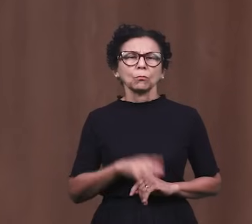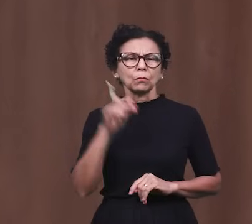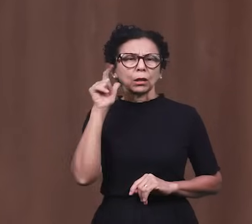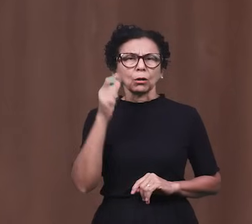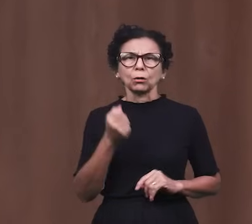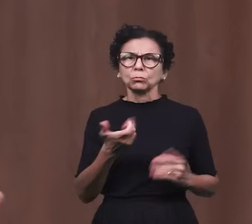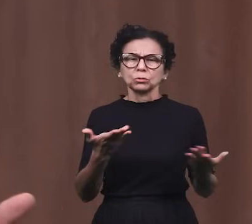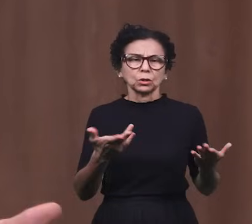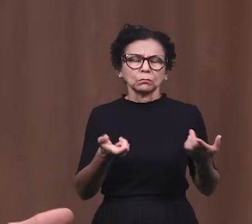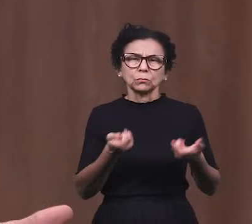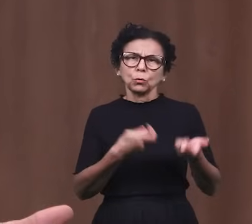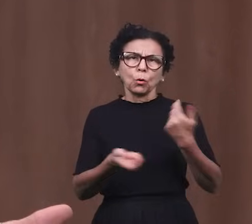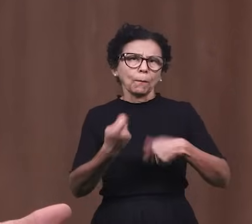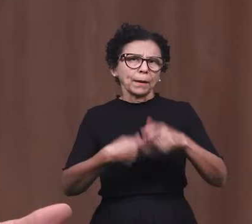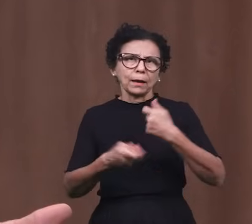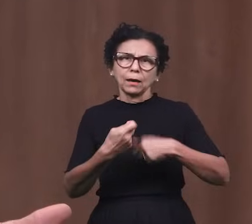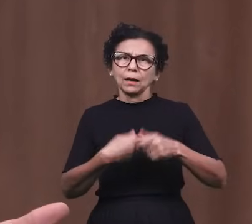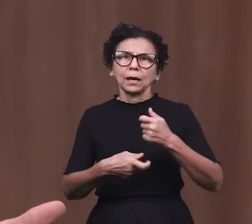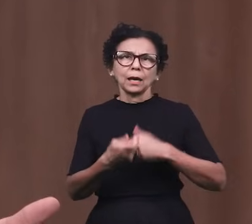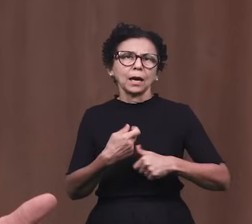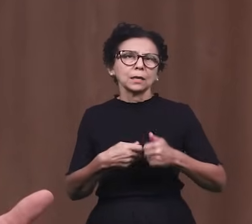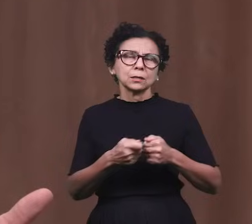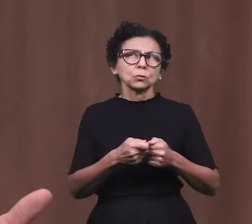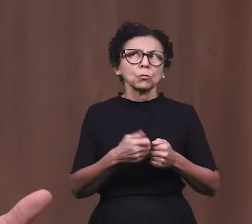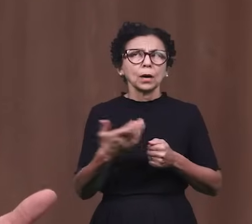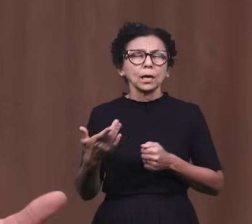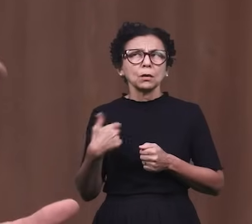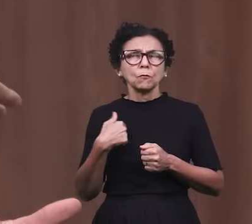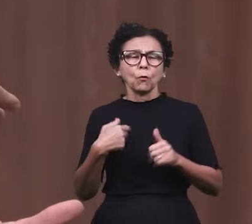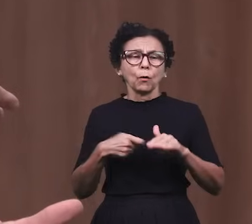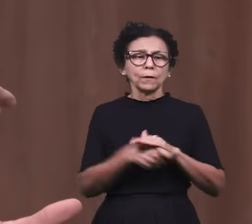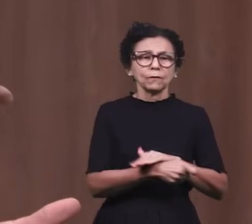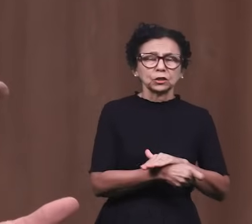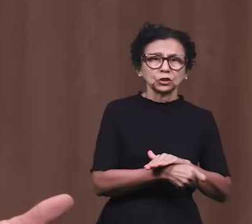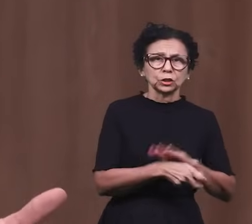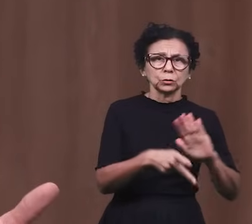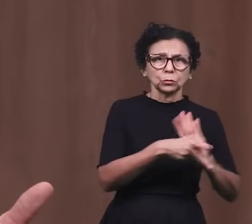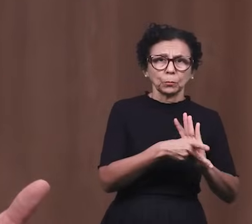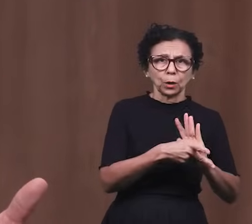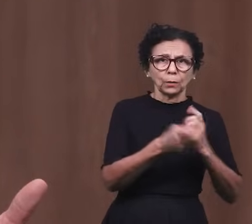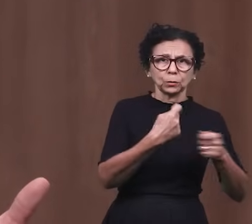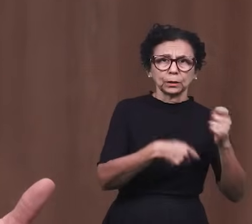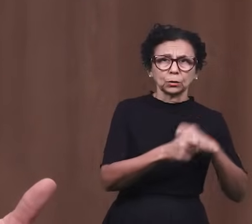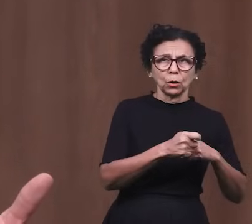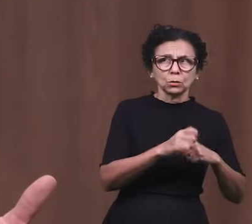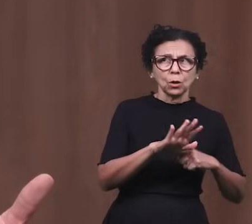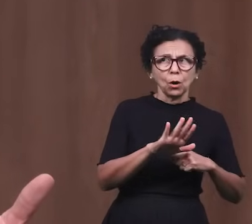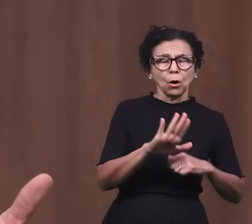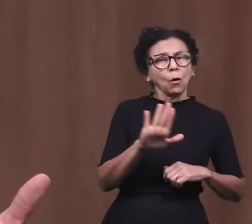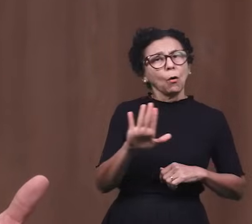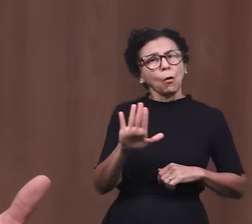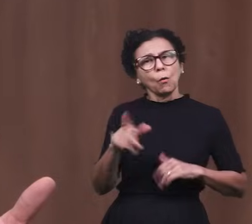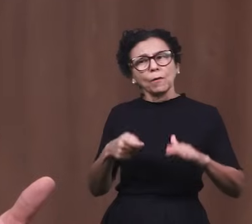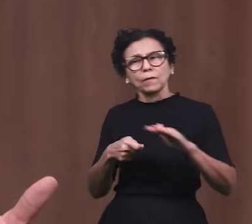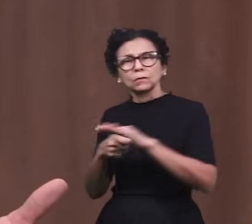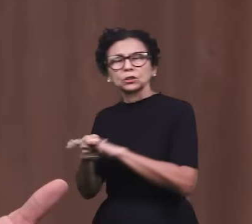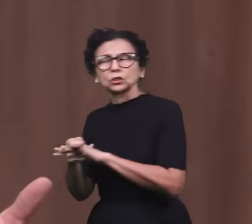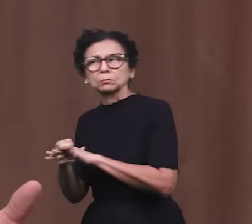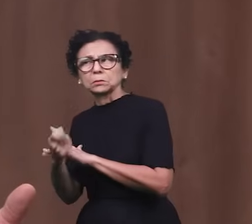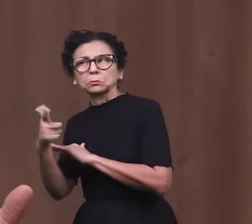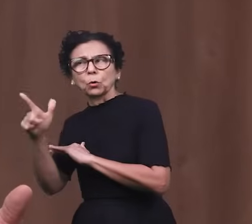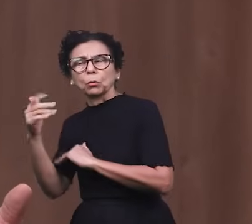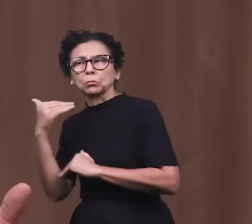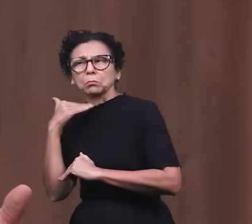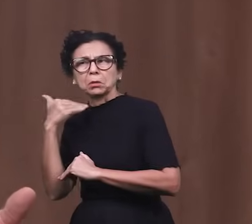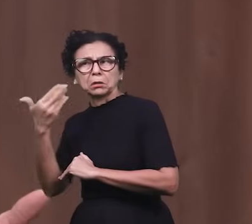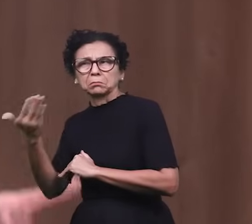dá muito dinheiro. É até uma dúvida que surge bastante, é melhor investir no meu próprio negócio ou também investir no mercado financeiro, né? Porque no meu próprio negócio